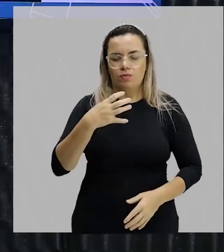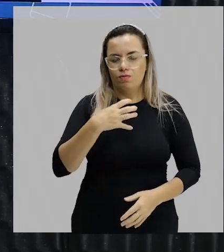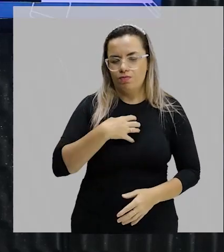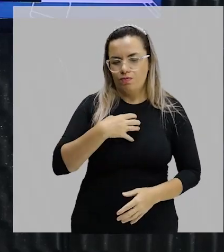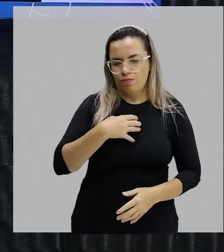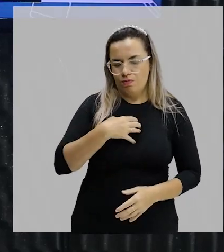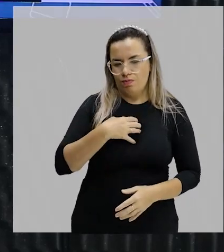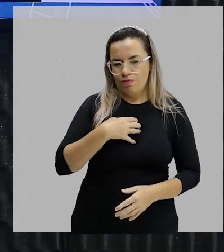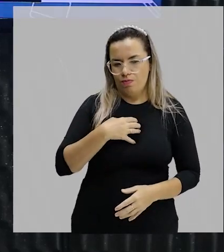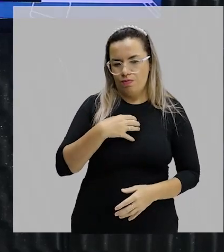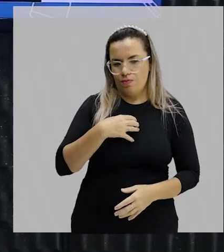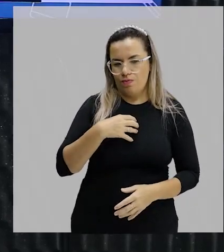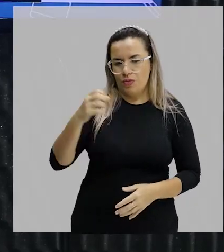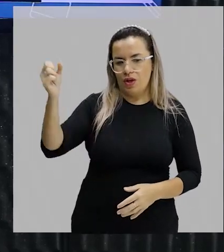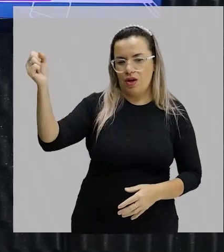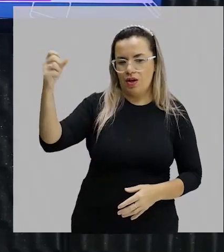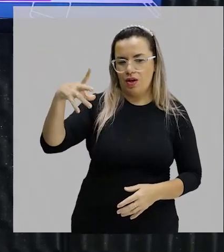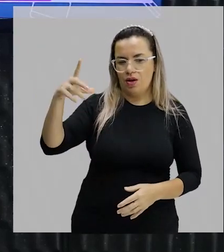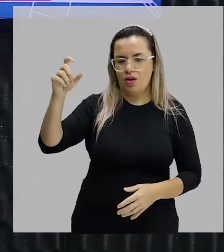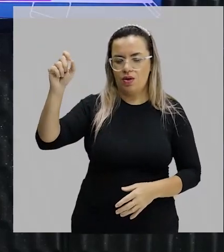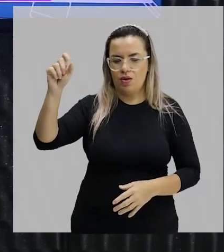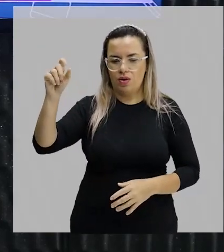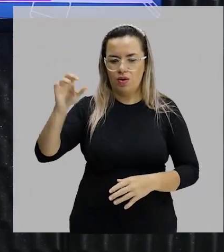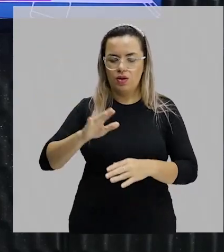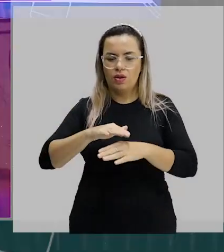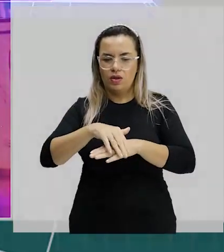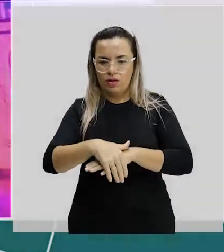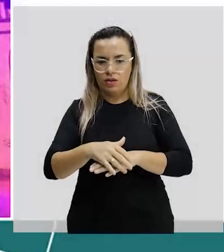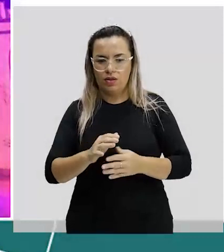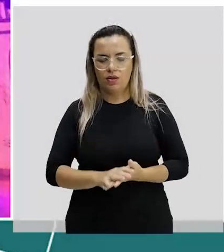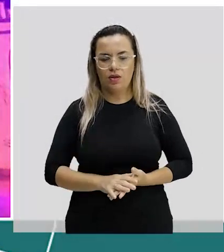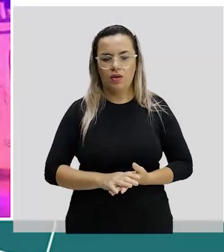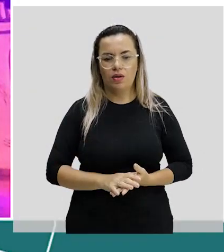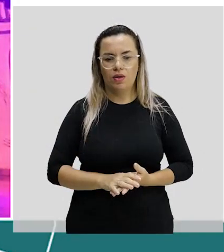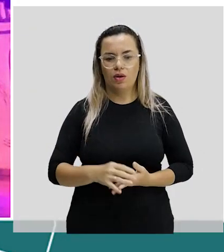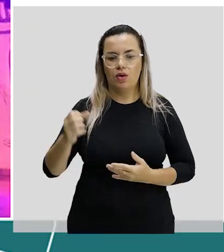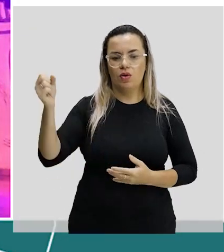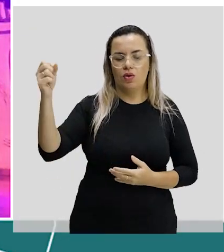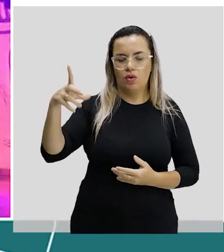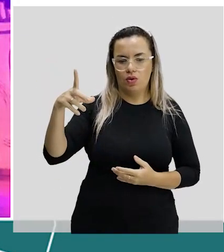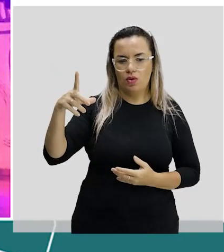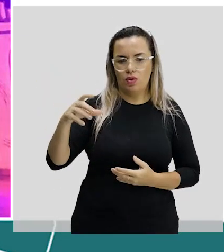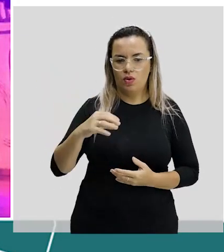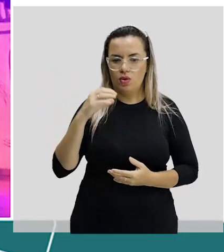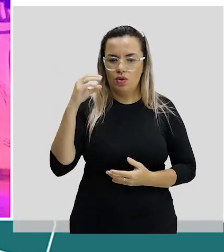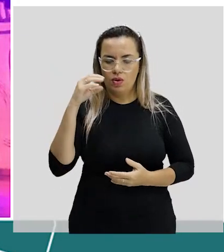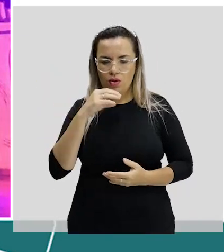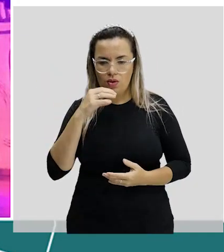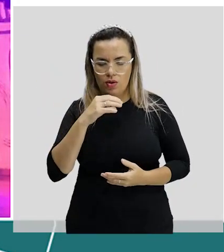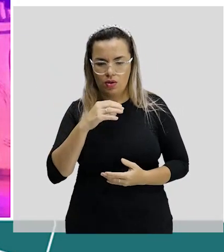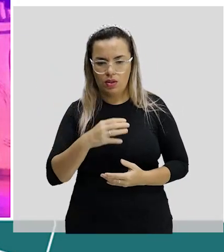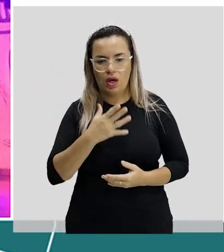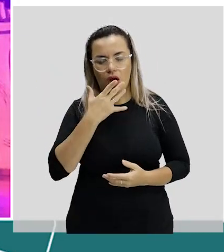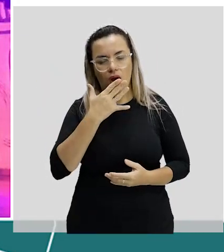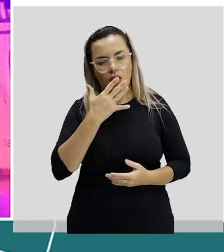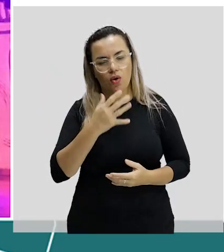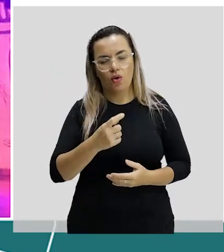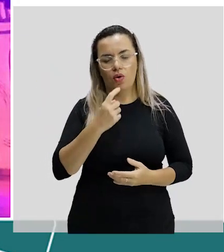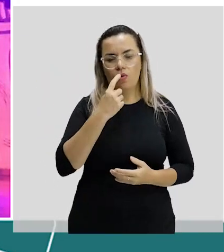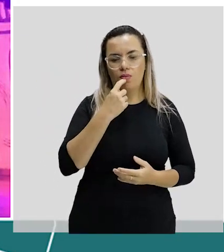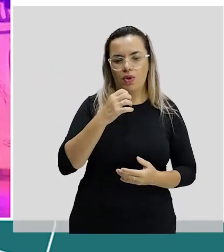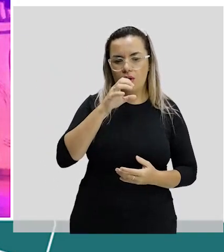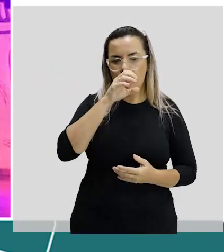ambiente que era necessário para a proposta da academia, né? Luzes quentes, vermelho, laranja, amarelo, eles podem trabalhar com essência